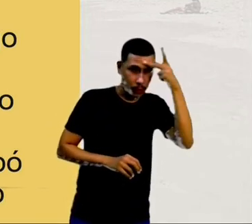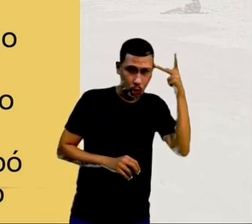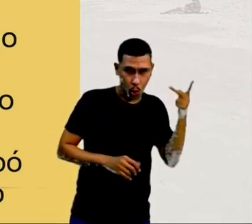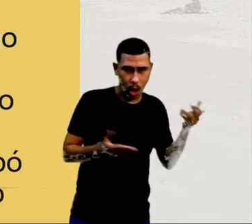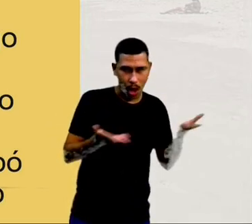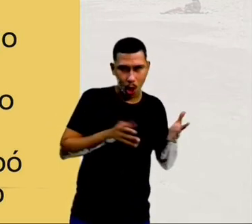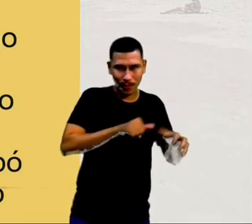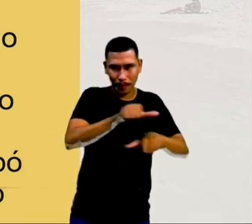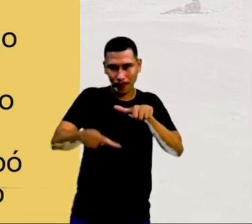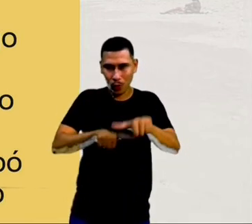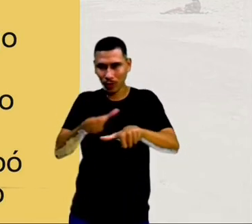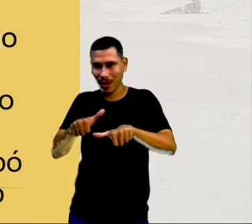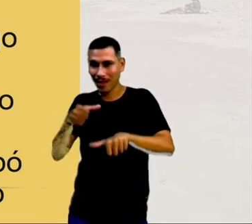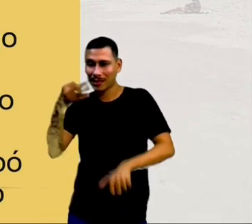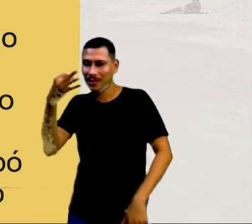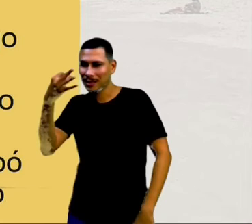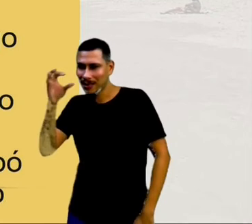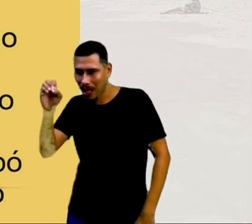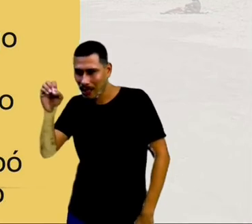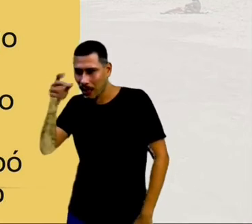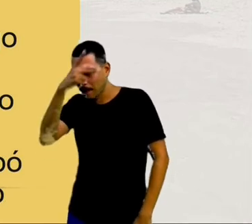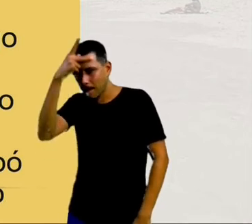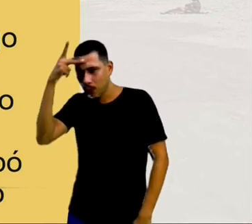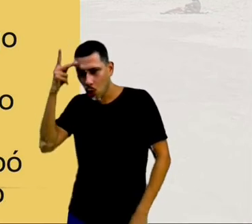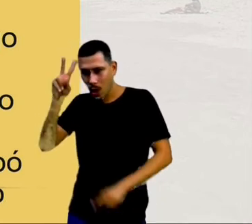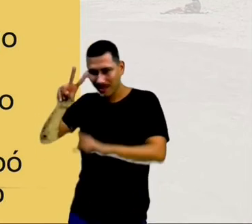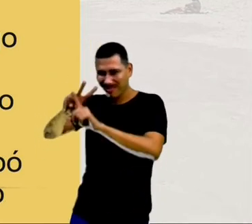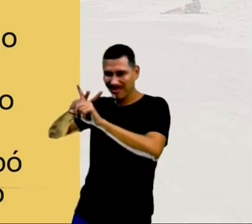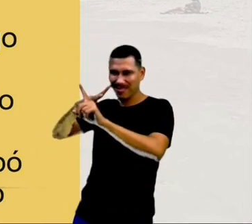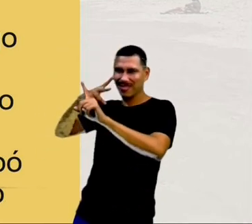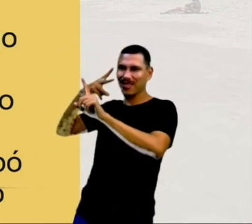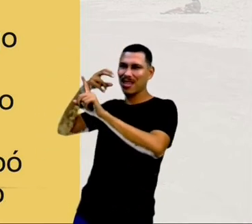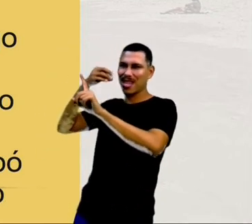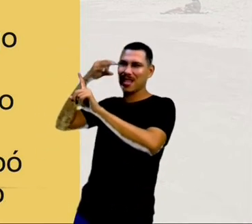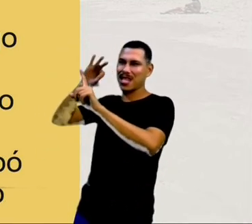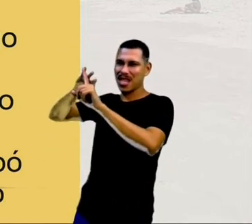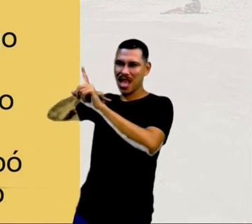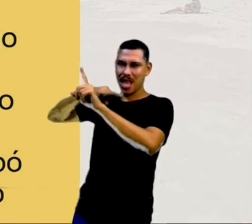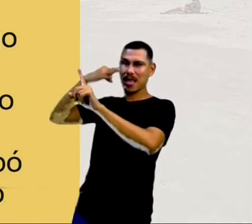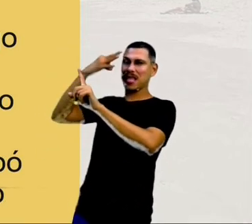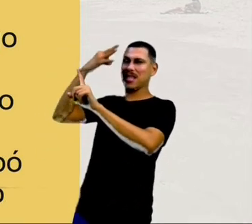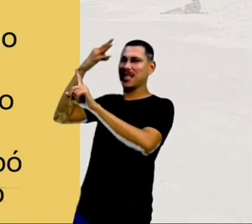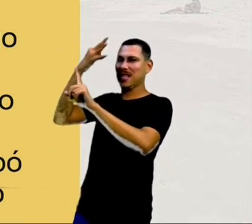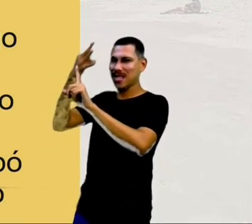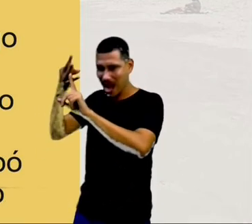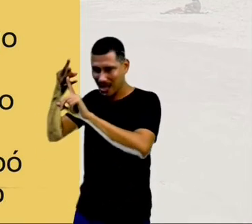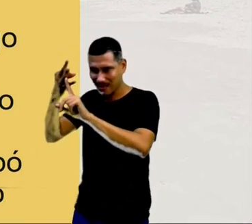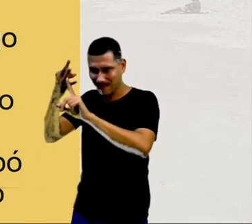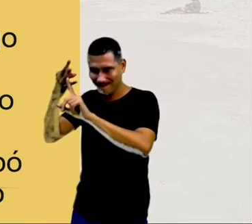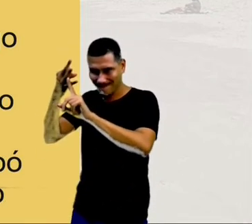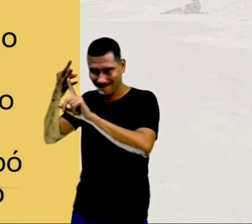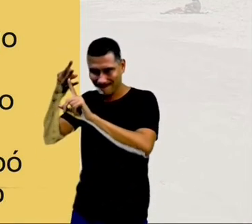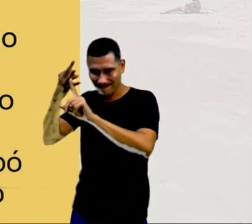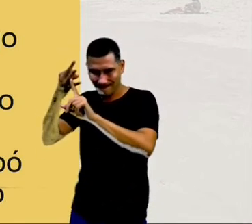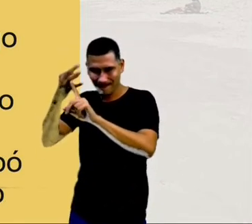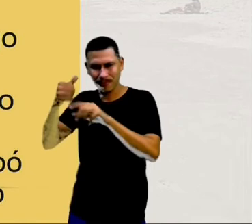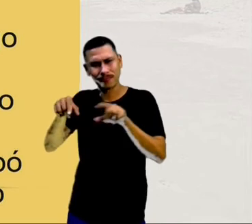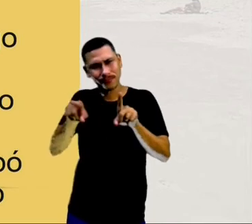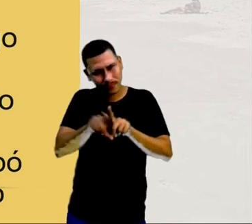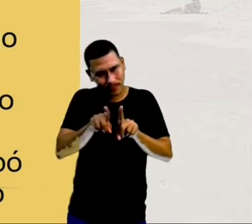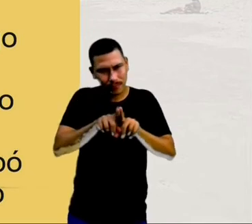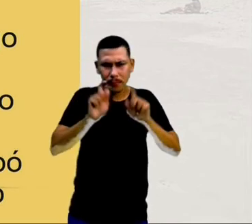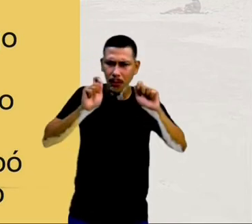pessoas, a gente está triplicando o consumo. Logo, a gente também vai